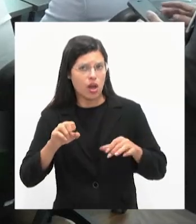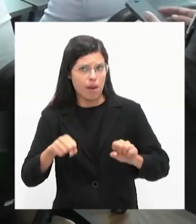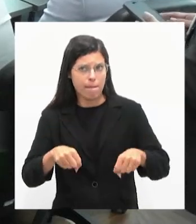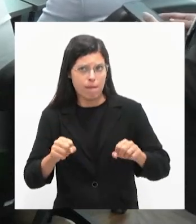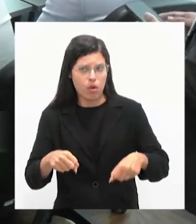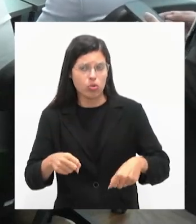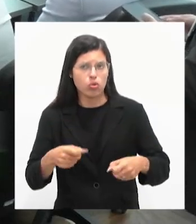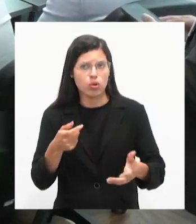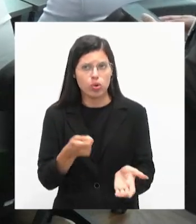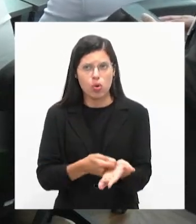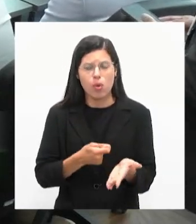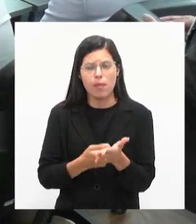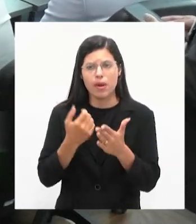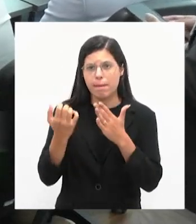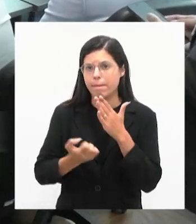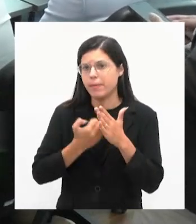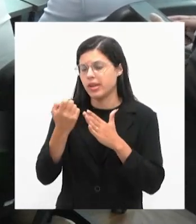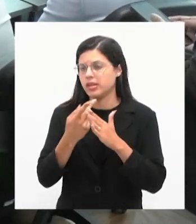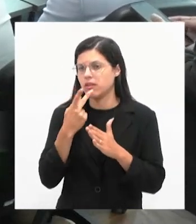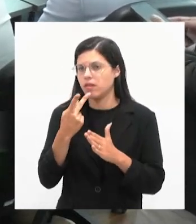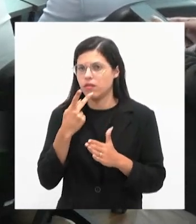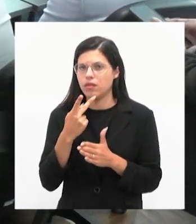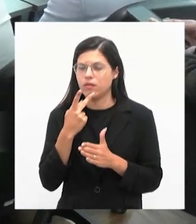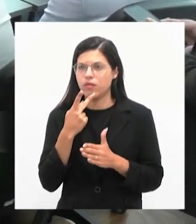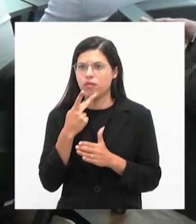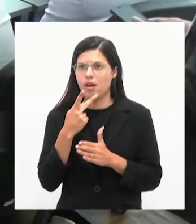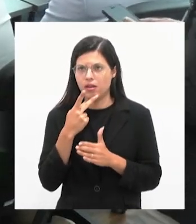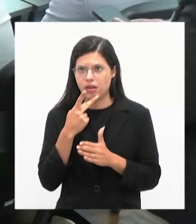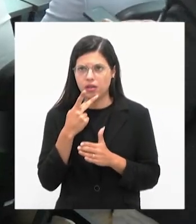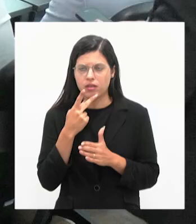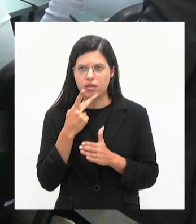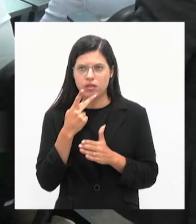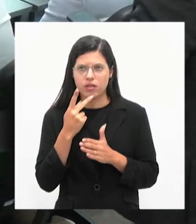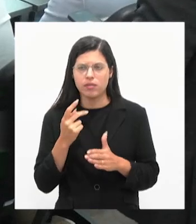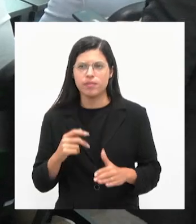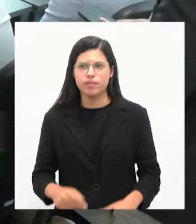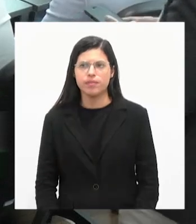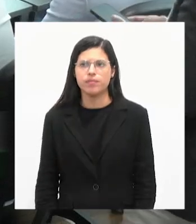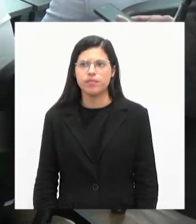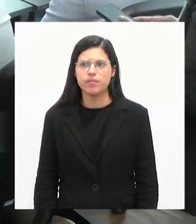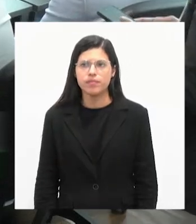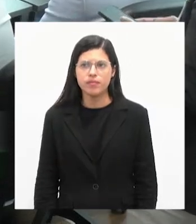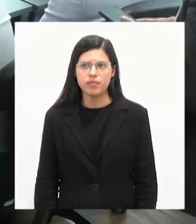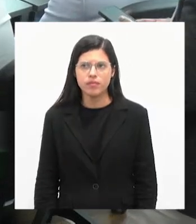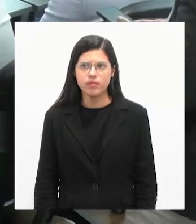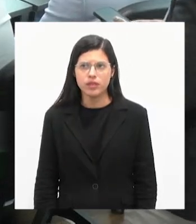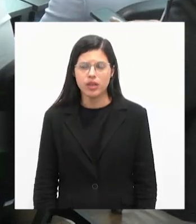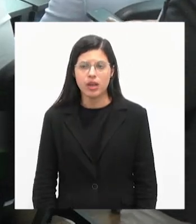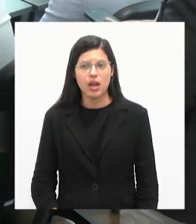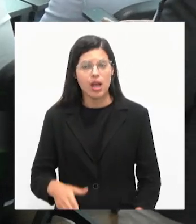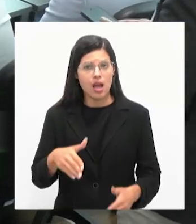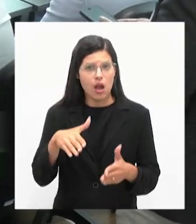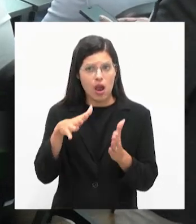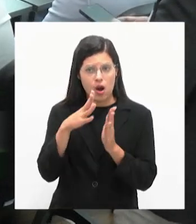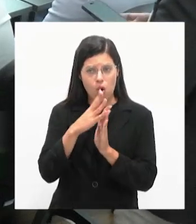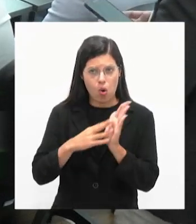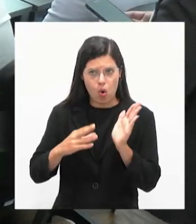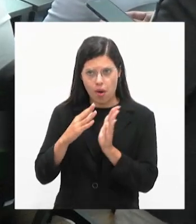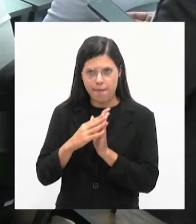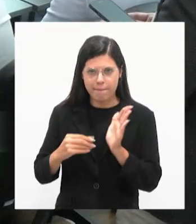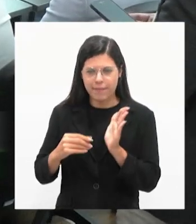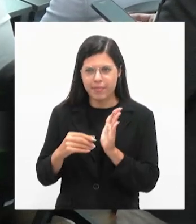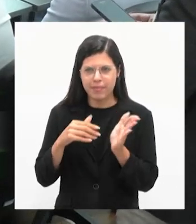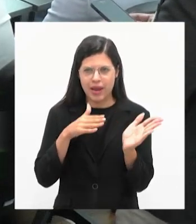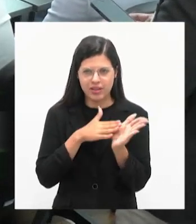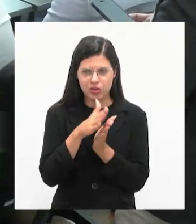a própria empresa diz, fulano ali tem. Por transação. Paga ali. Por transação. Aí a Xerox, que custa 50 centavos aqui fora, lá cobraram quase